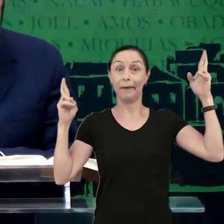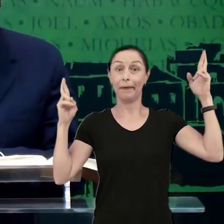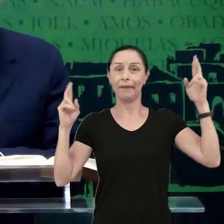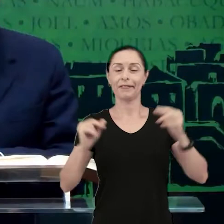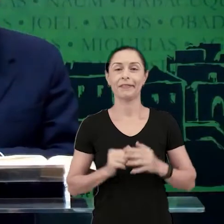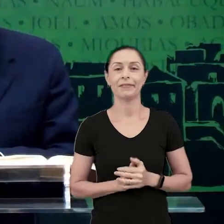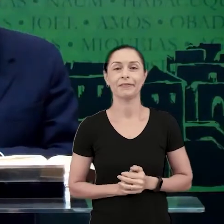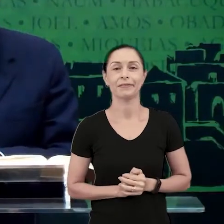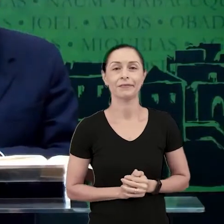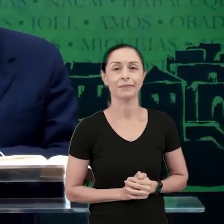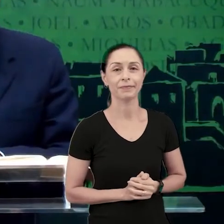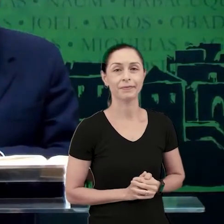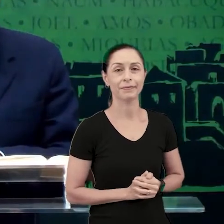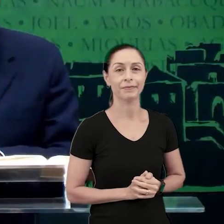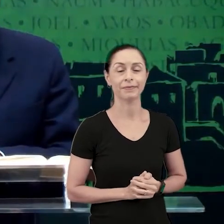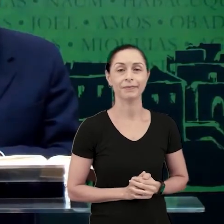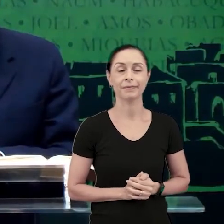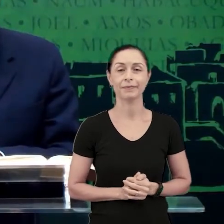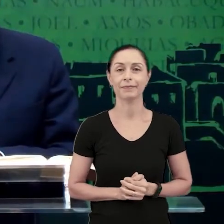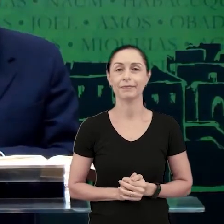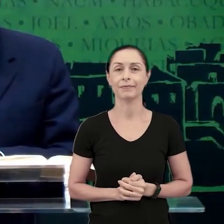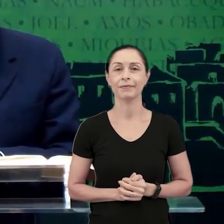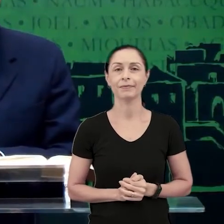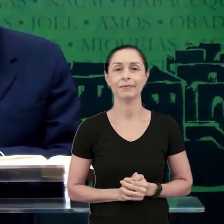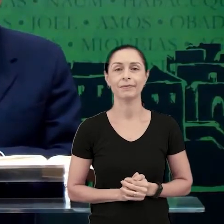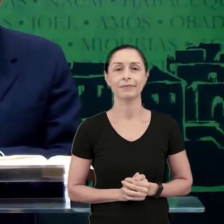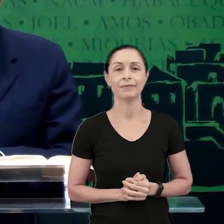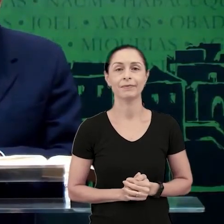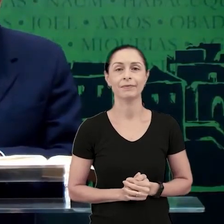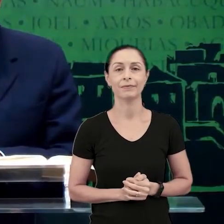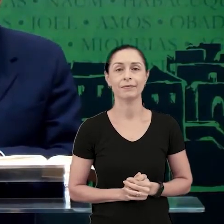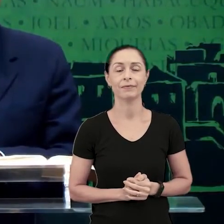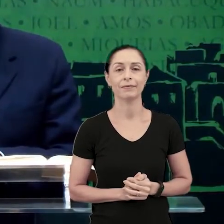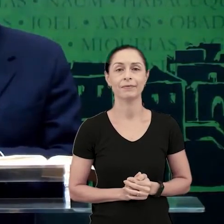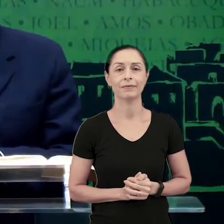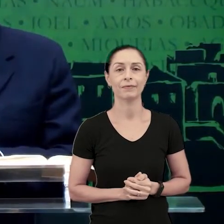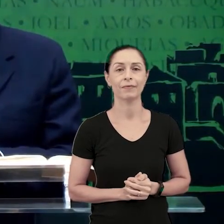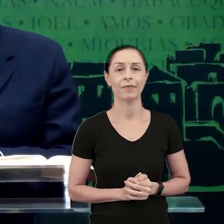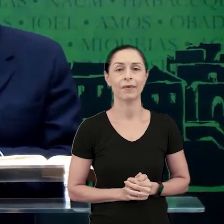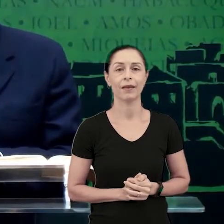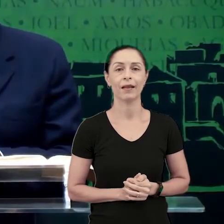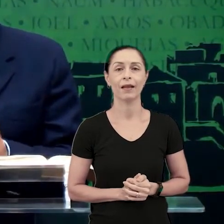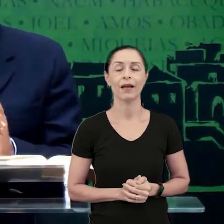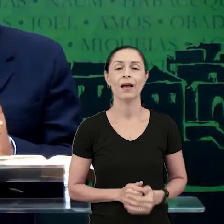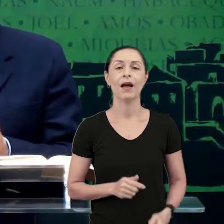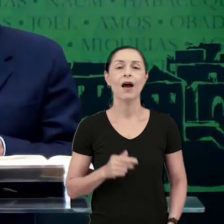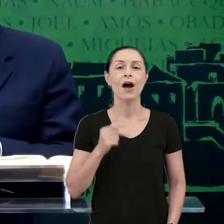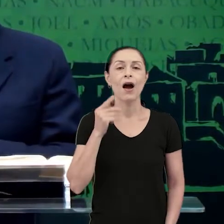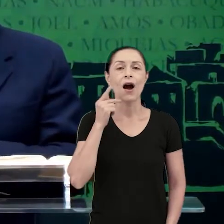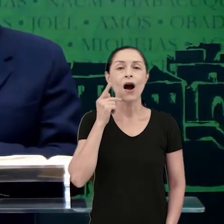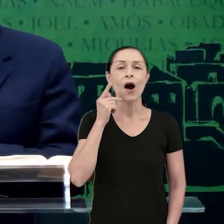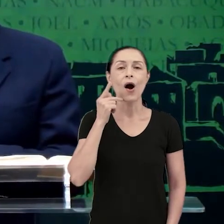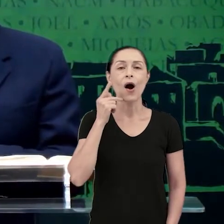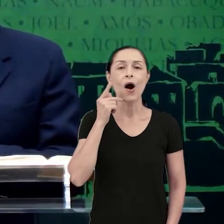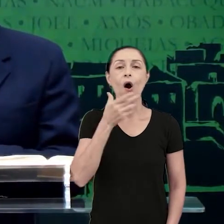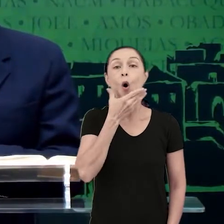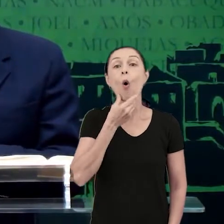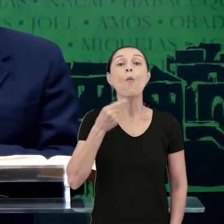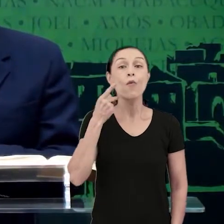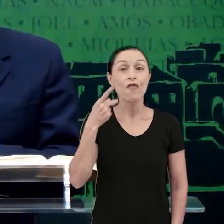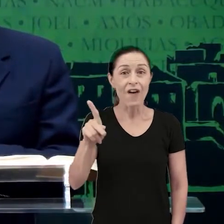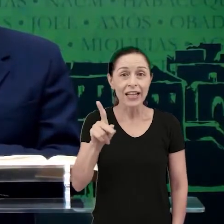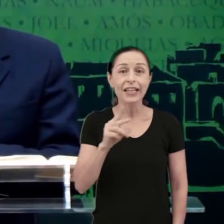que nasce do desespero. O profeta Miqueias está concluindo a sua profecia